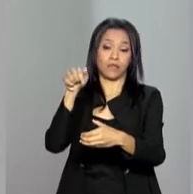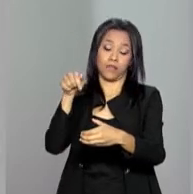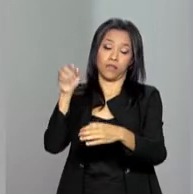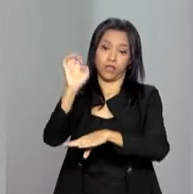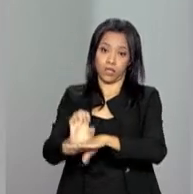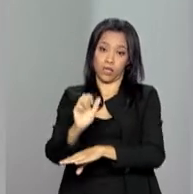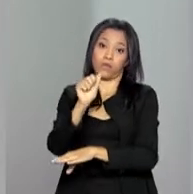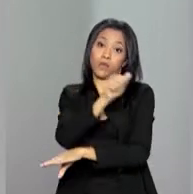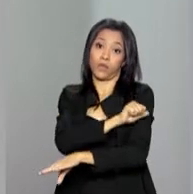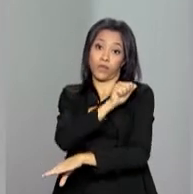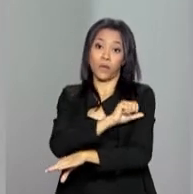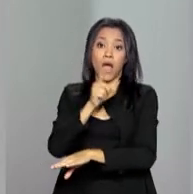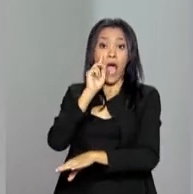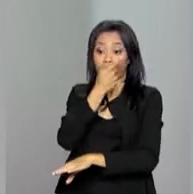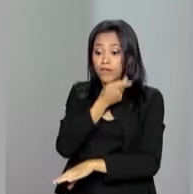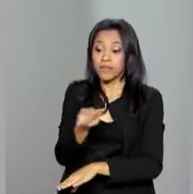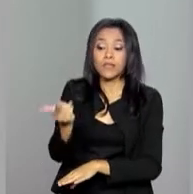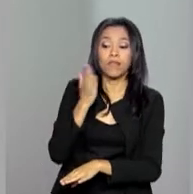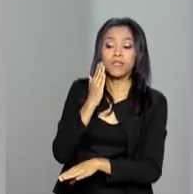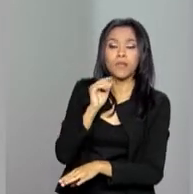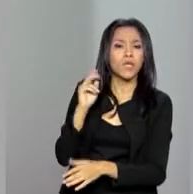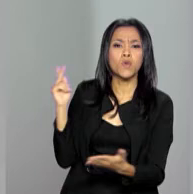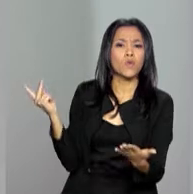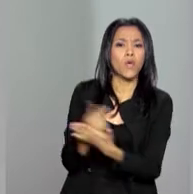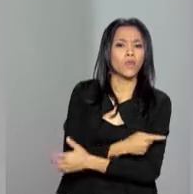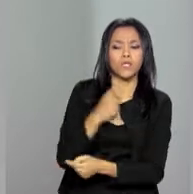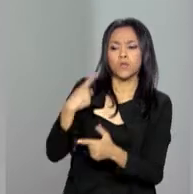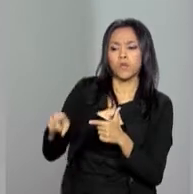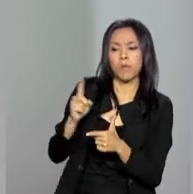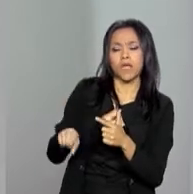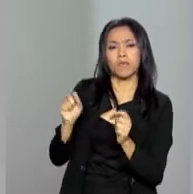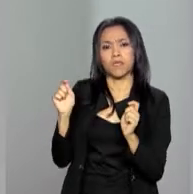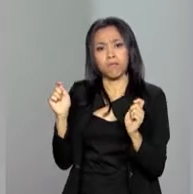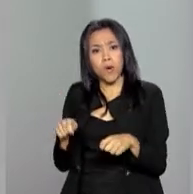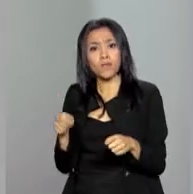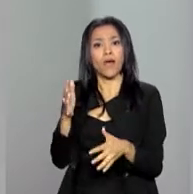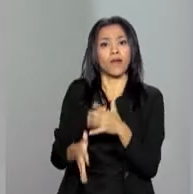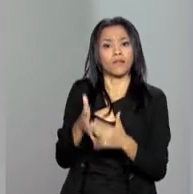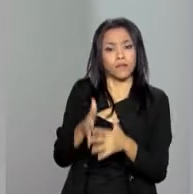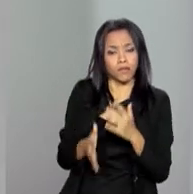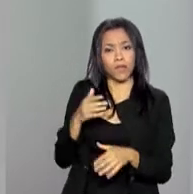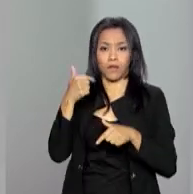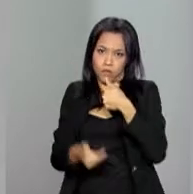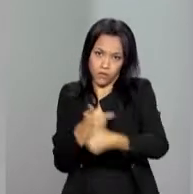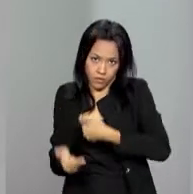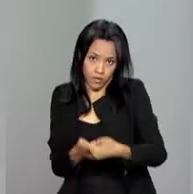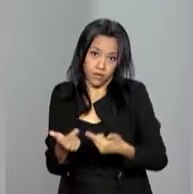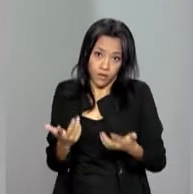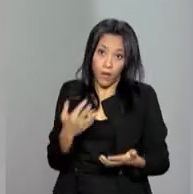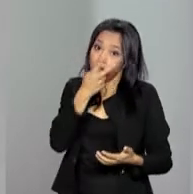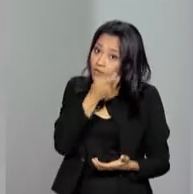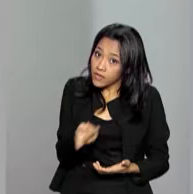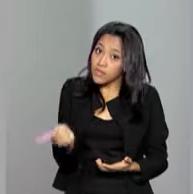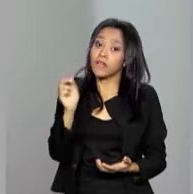segundo ele a visita para identificar os problemas que possam interferir na capacidade de ação das unidades as visitas são